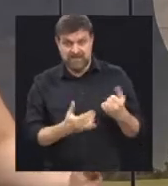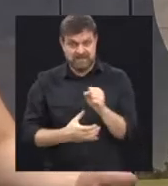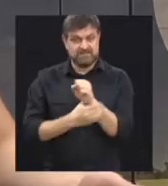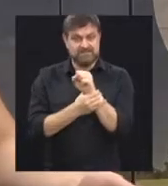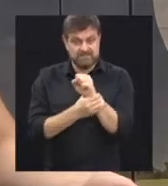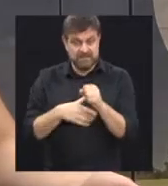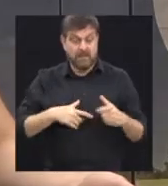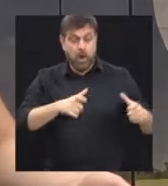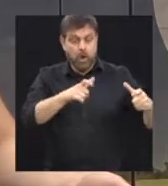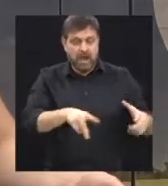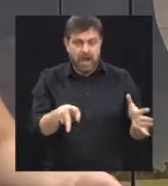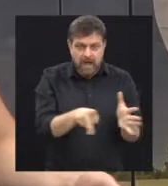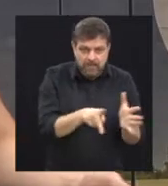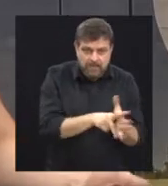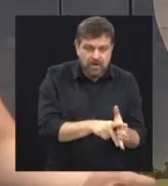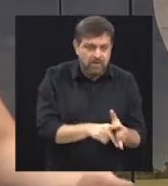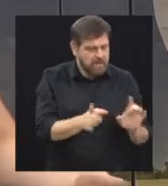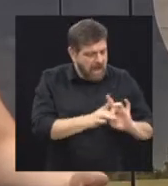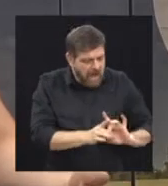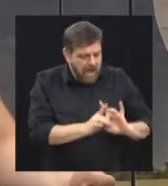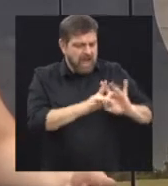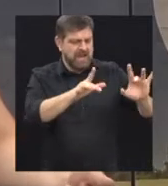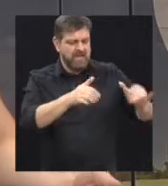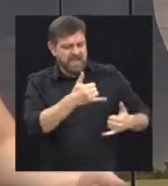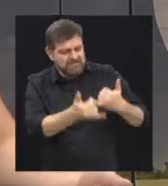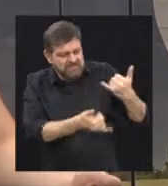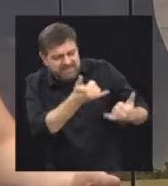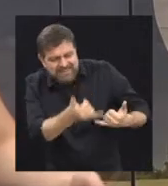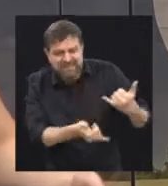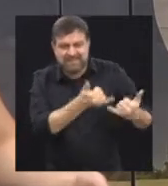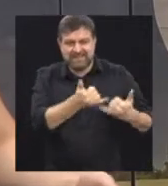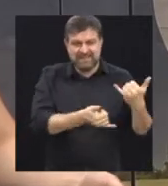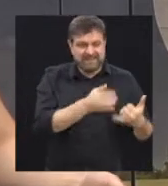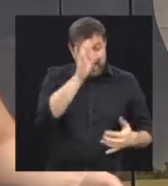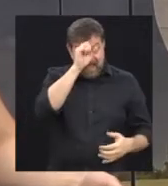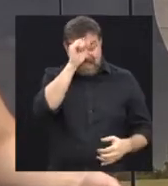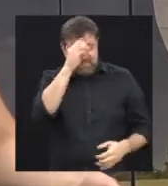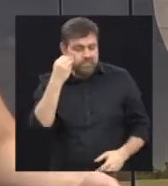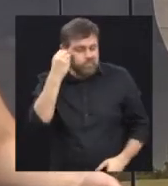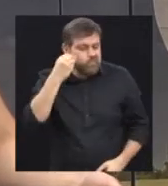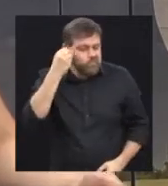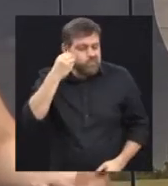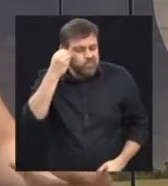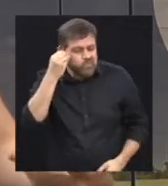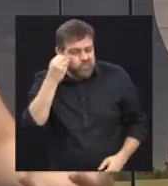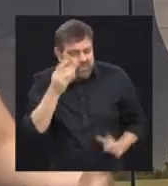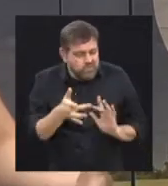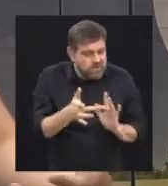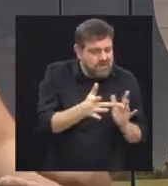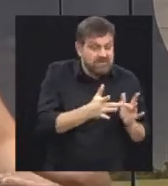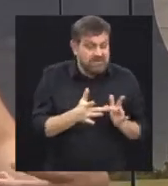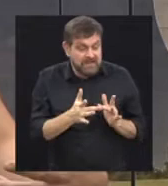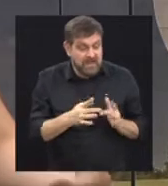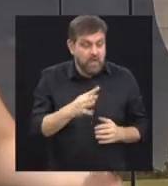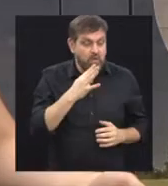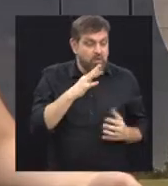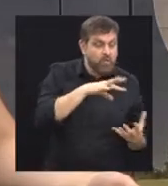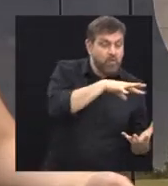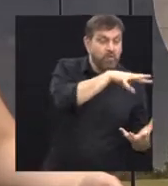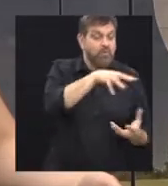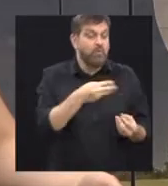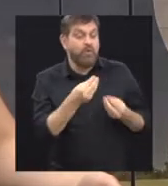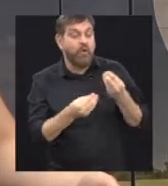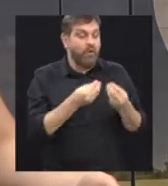ela tenha um espaço onde ela possa brincar, onde ela possa se divertir, onde ela possa enfrentar o mundo, enfrentar